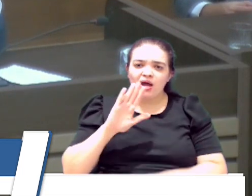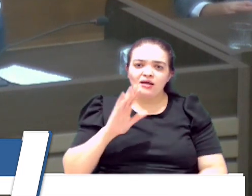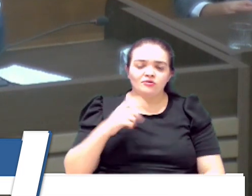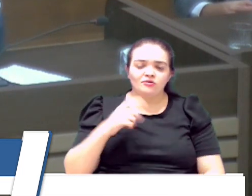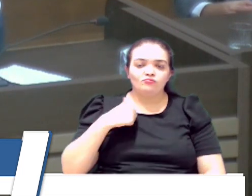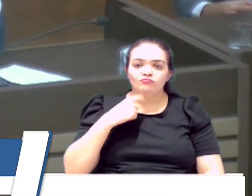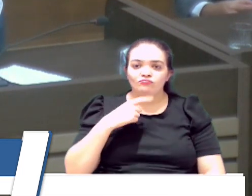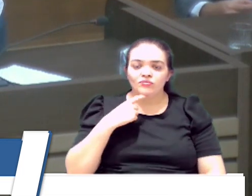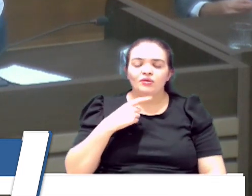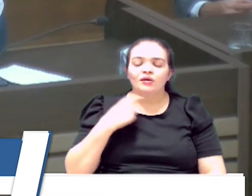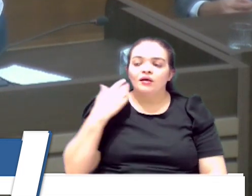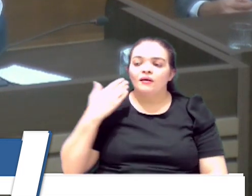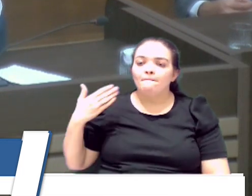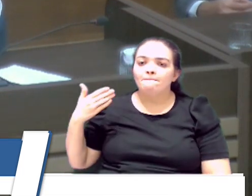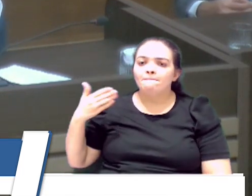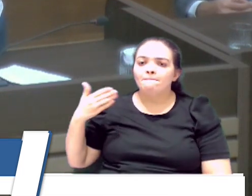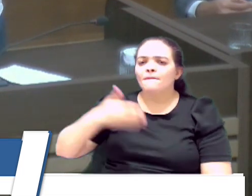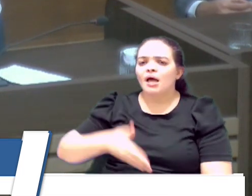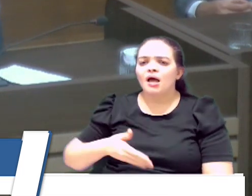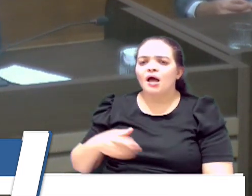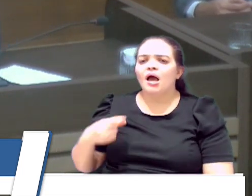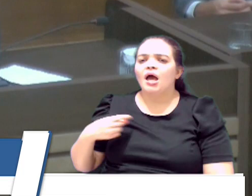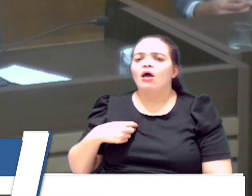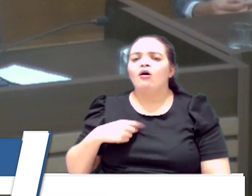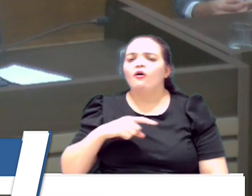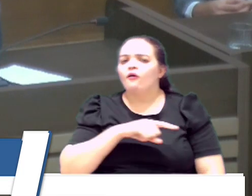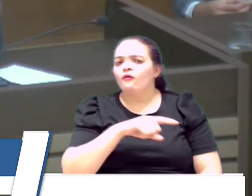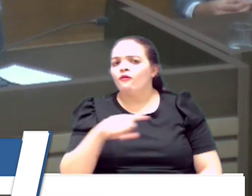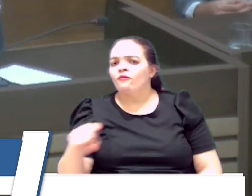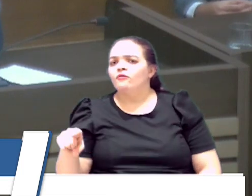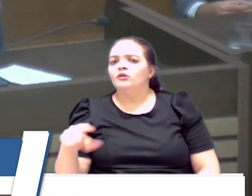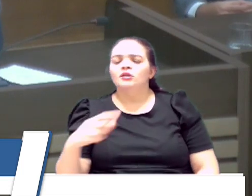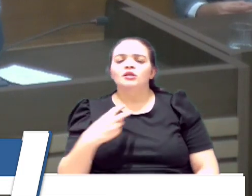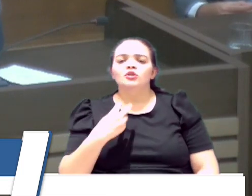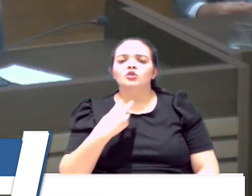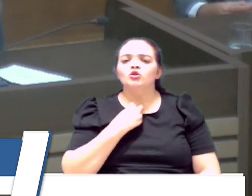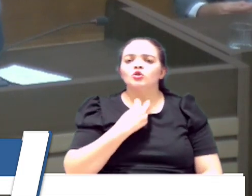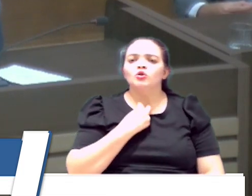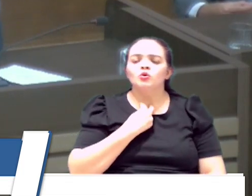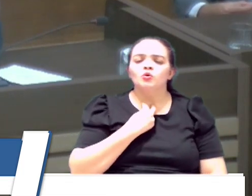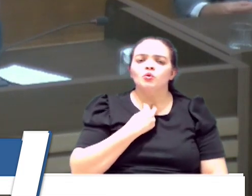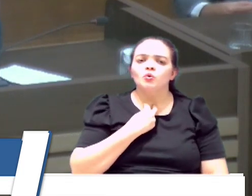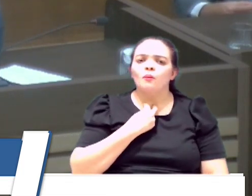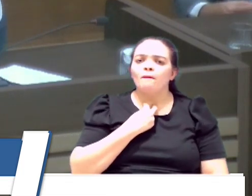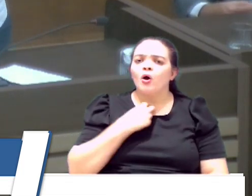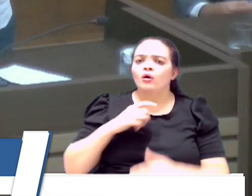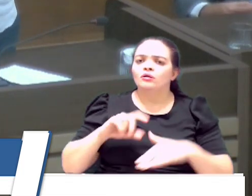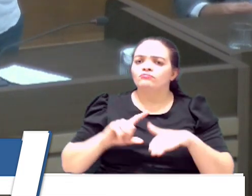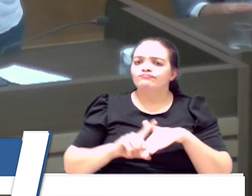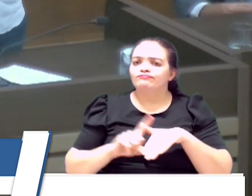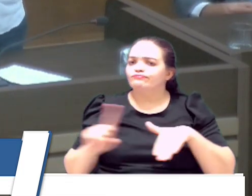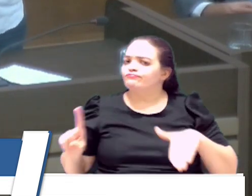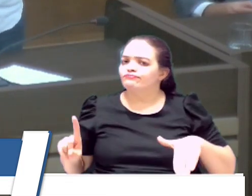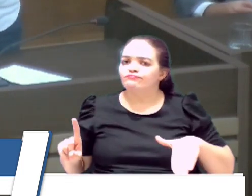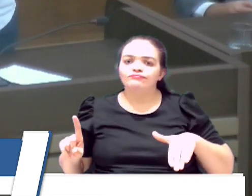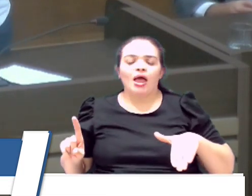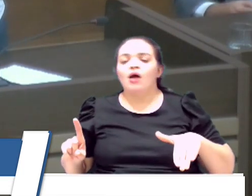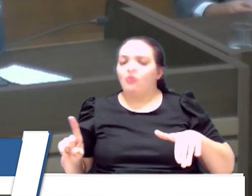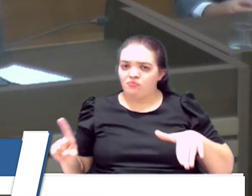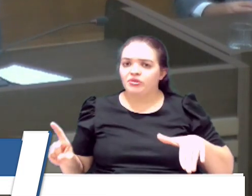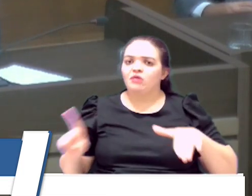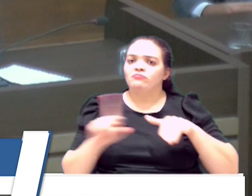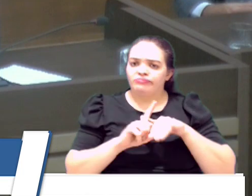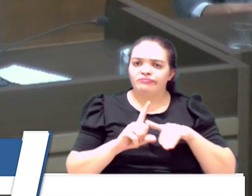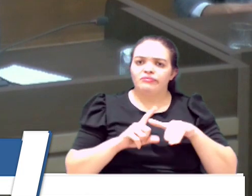E eu vim para cá uma vez e eu falei o seguinte: vocês não podem nos deixar de fora desses espaços de decisão por